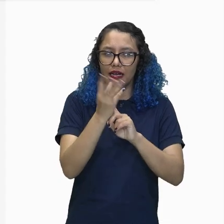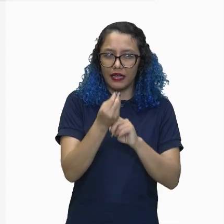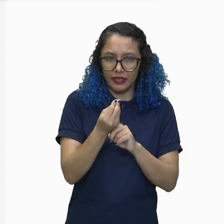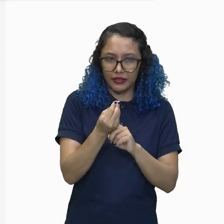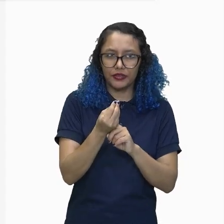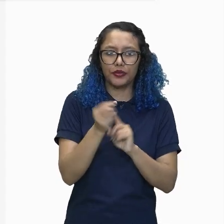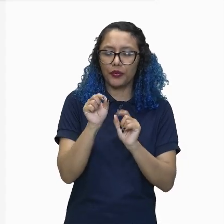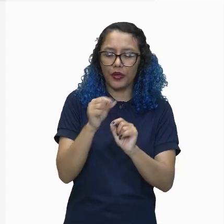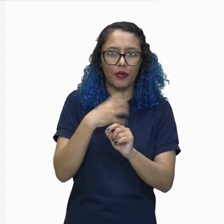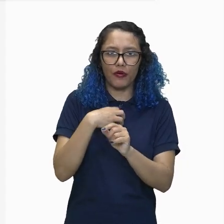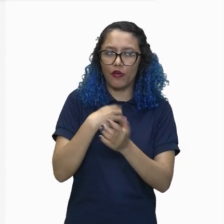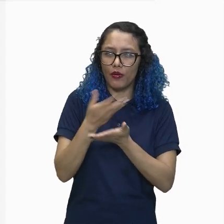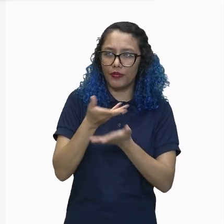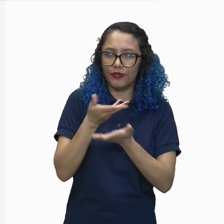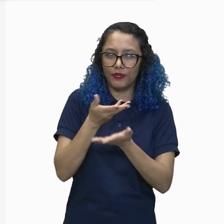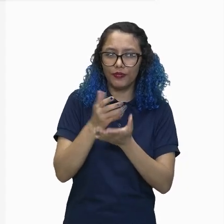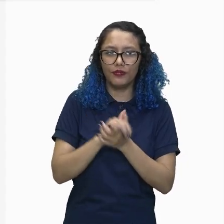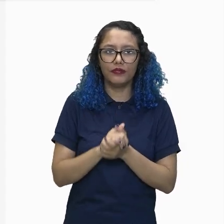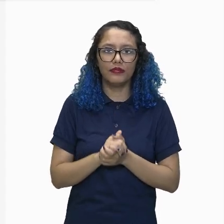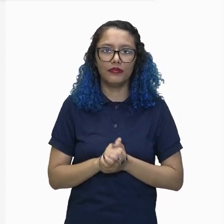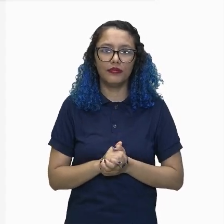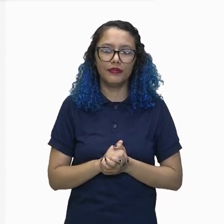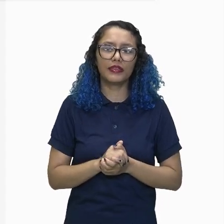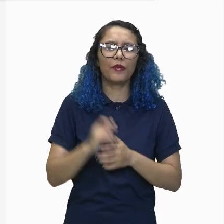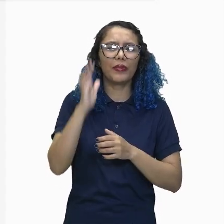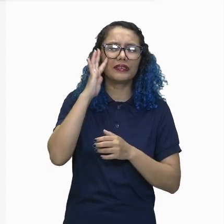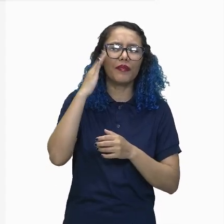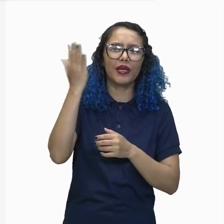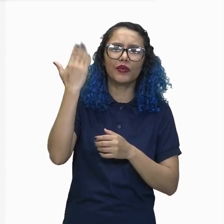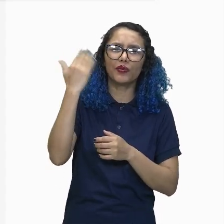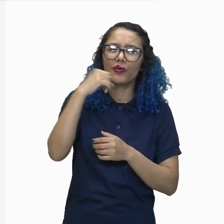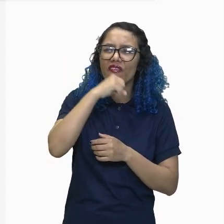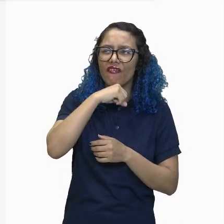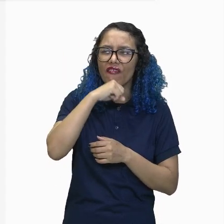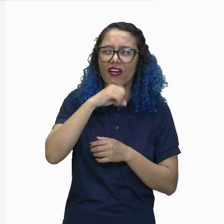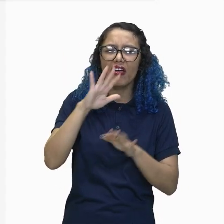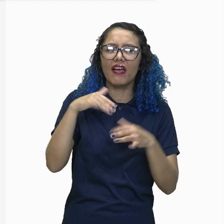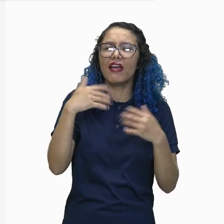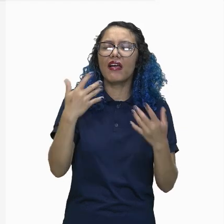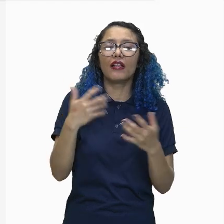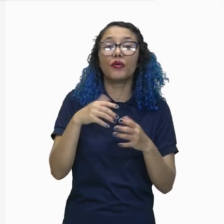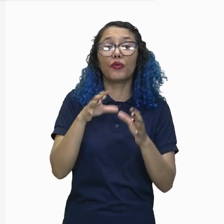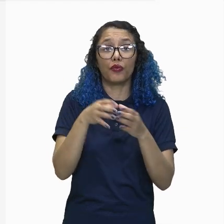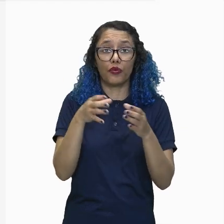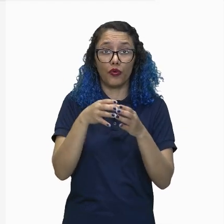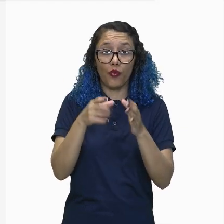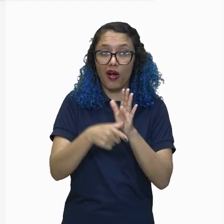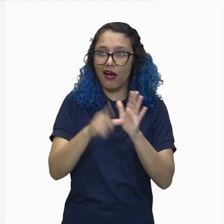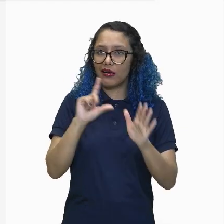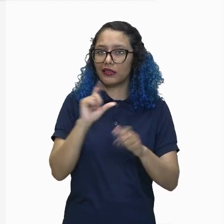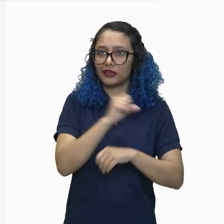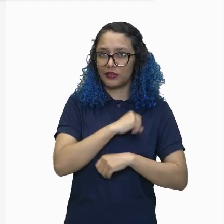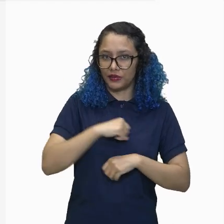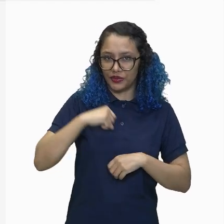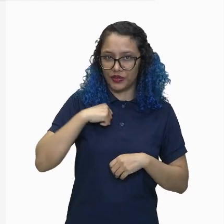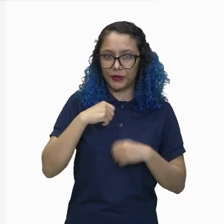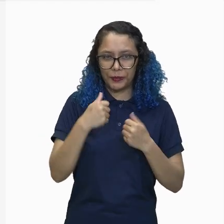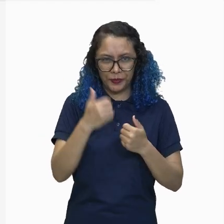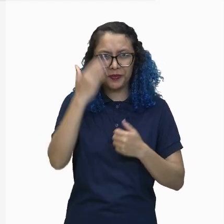arcaico? Os pré-socráticos, que nós já conversamos aqui e explicamos um pouquinho para vocês. Estão entendendo bem